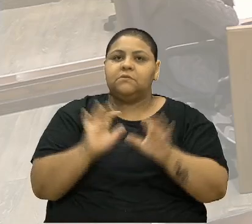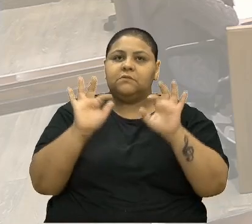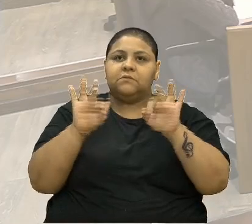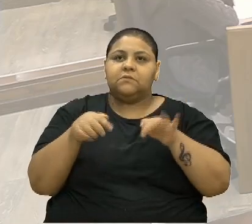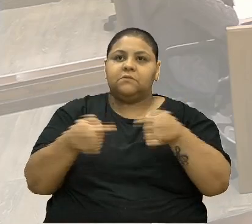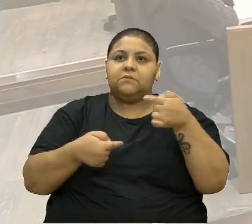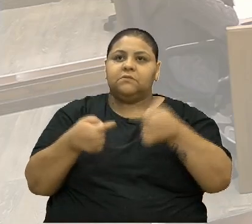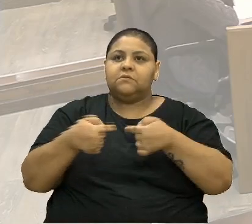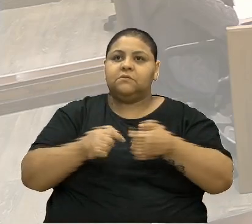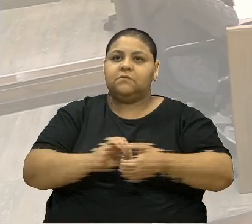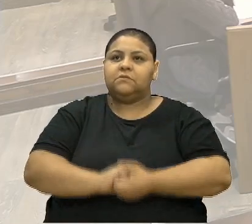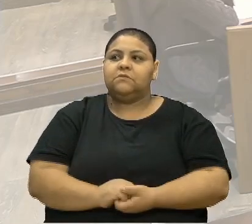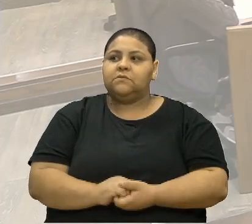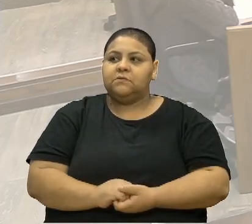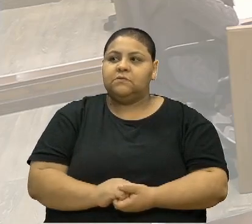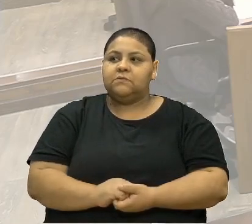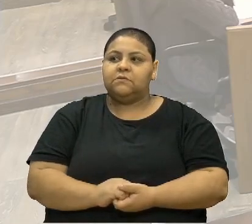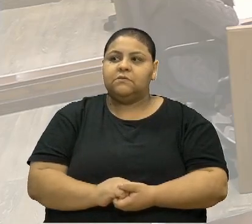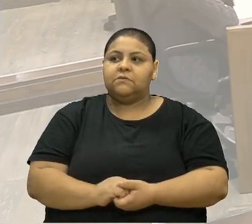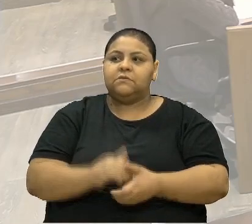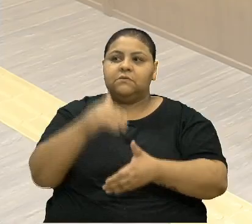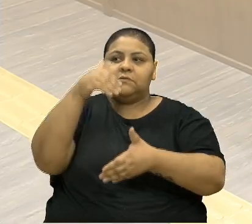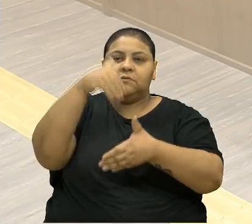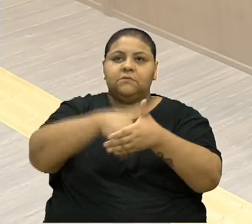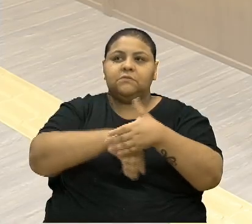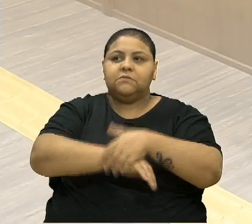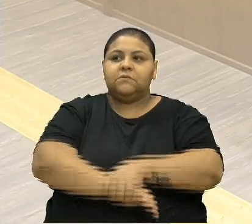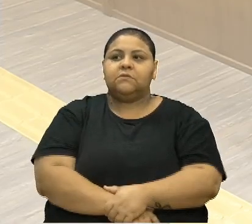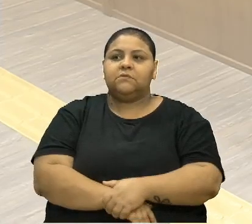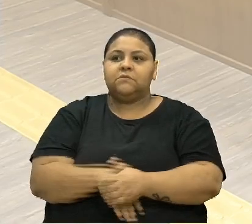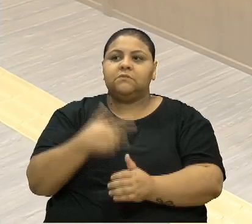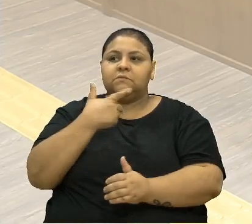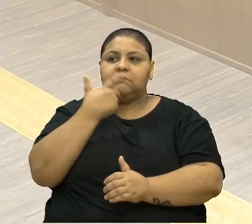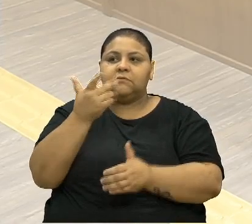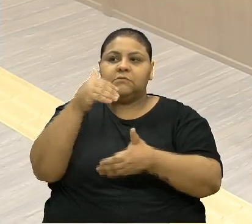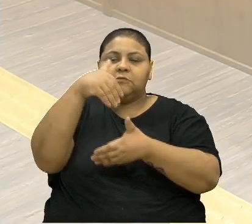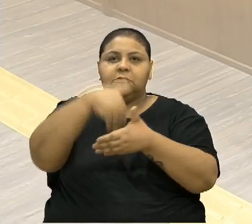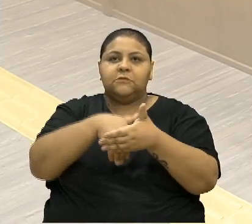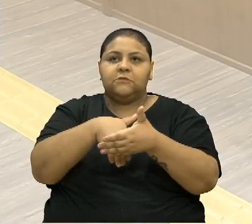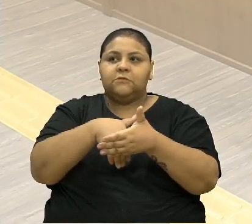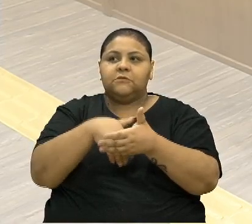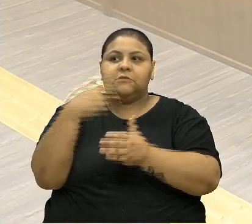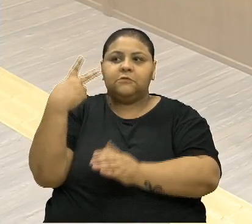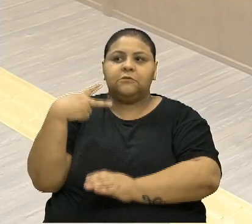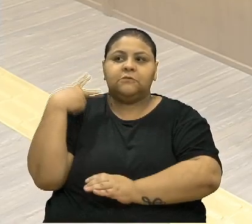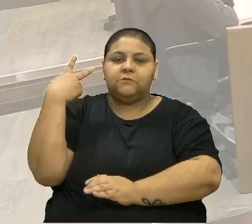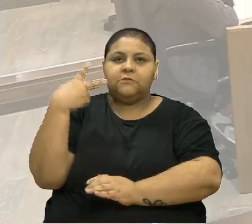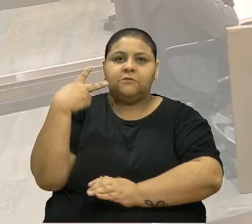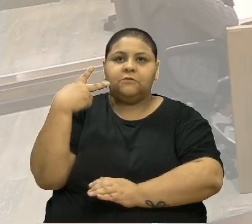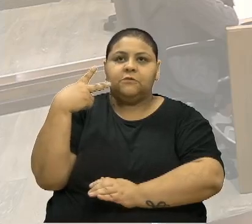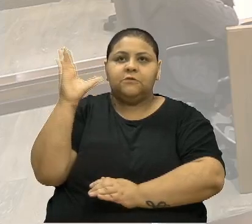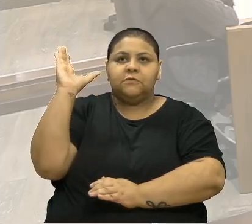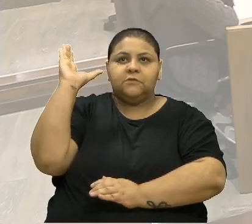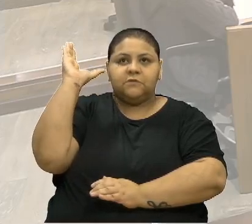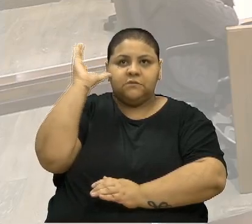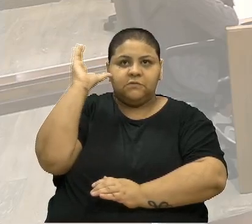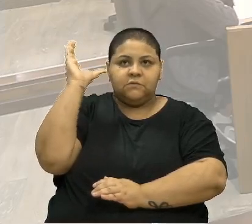Encerrada a discussão. Em votação. Para declarar o voto. Para declarar o voto, vereador Cadori.